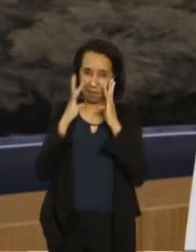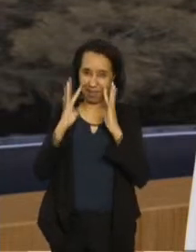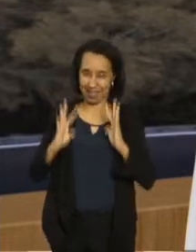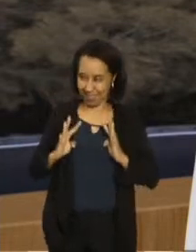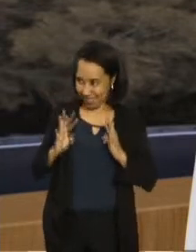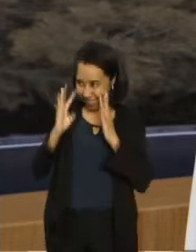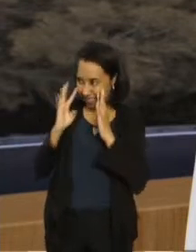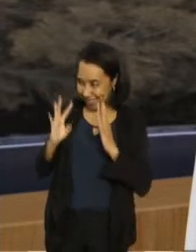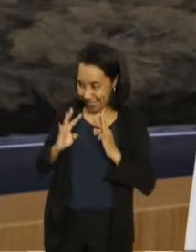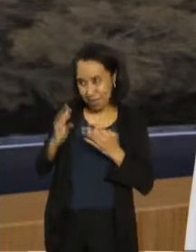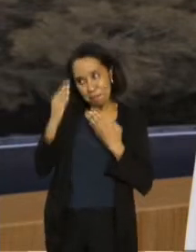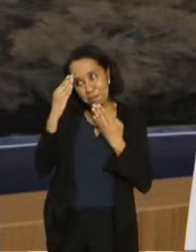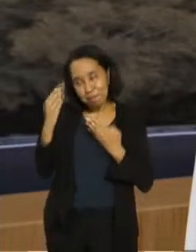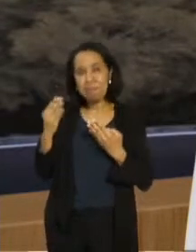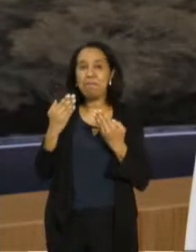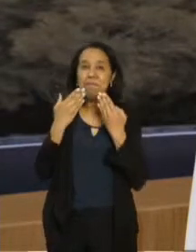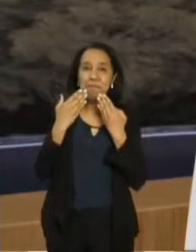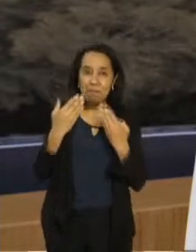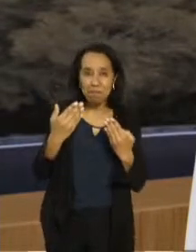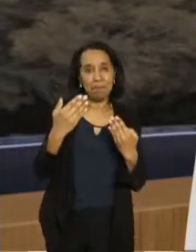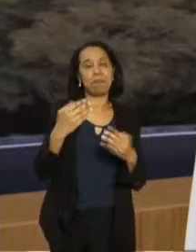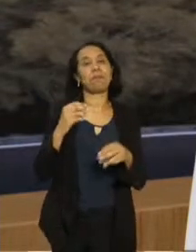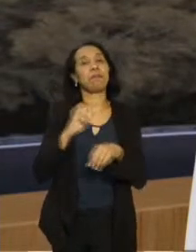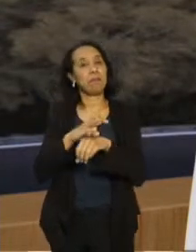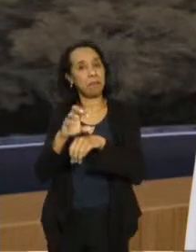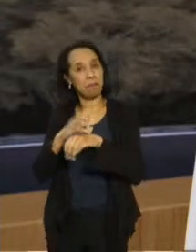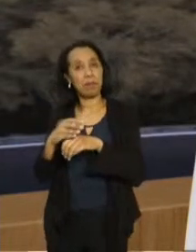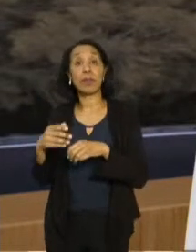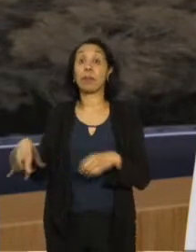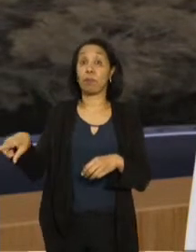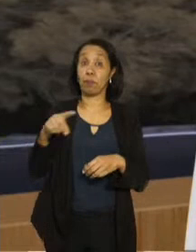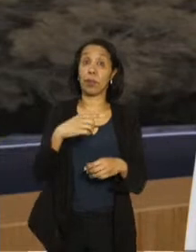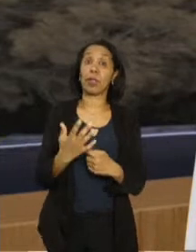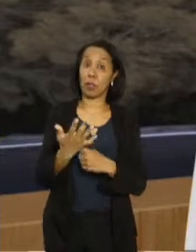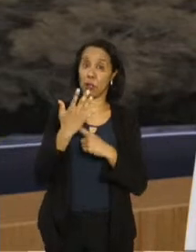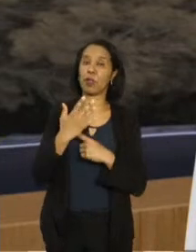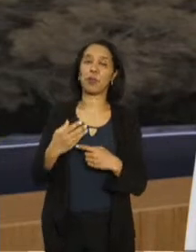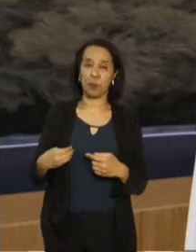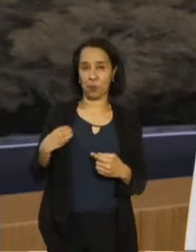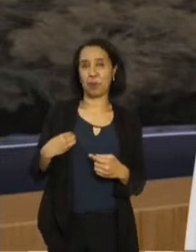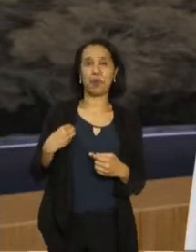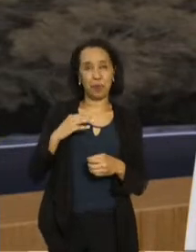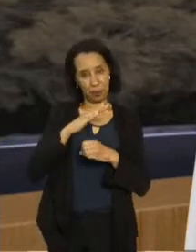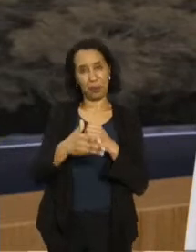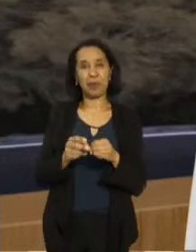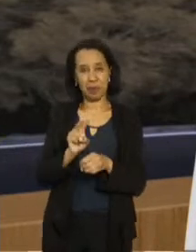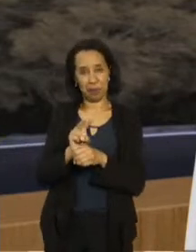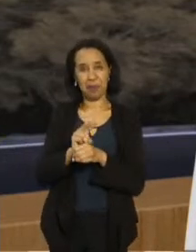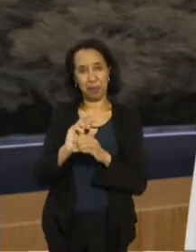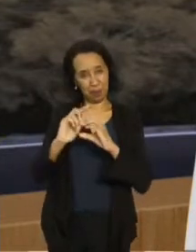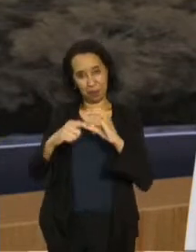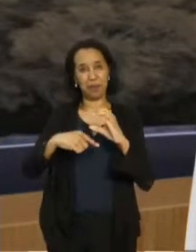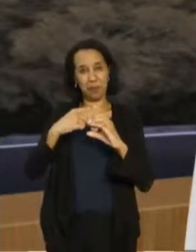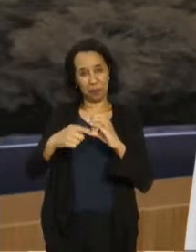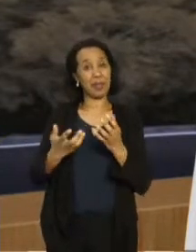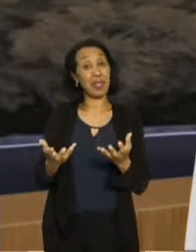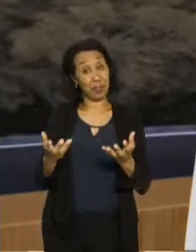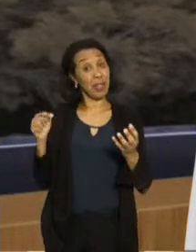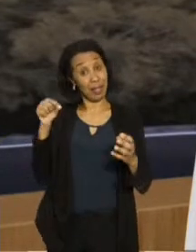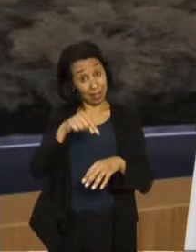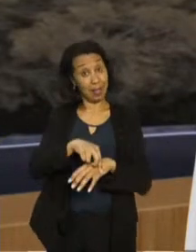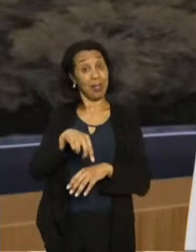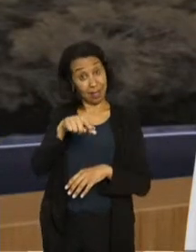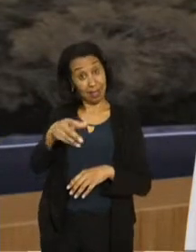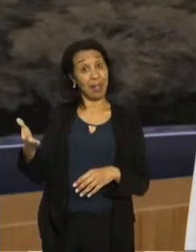vocês hoje. Isso, com certeza, nos ajuda a caminhar, entender e promover um mundo mais sustentável. É para isso que a gente está aqui. Queria